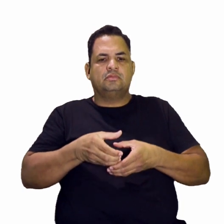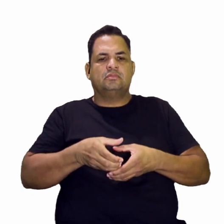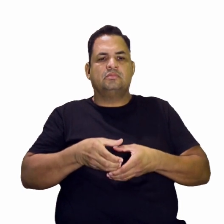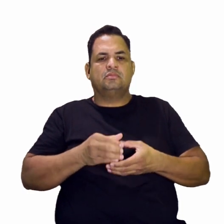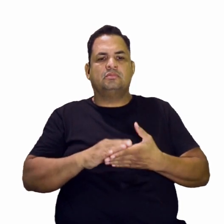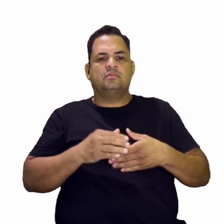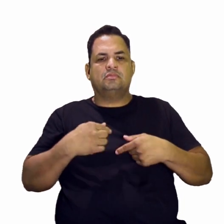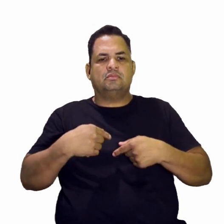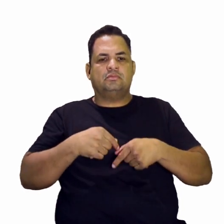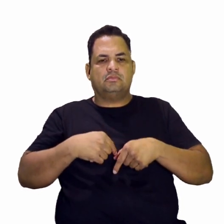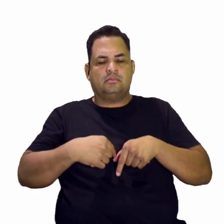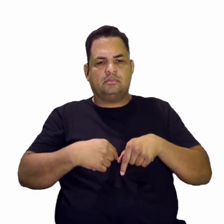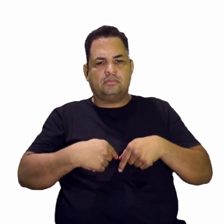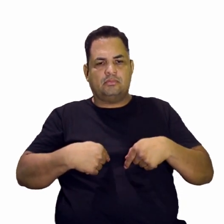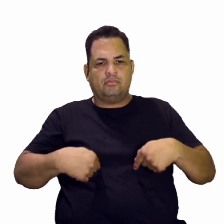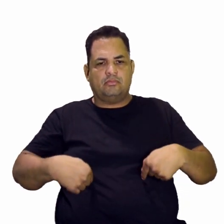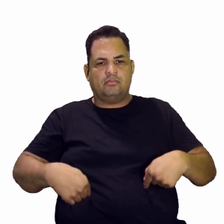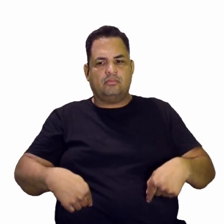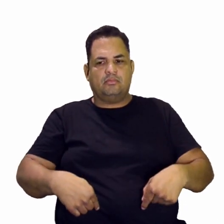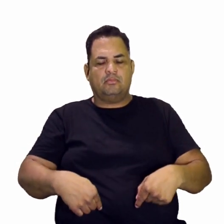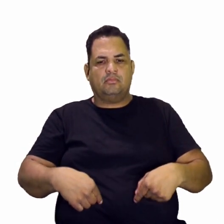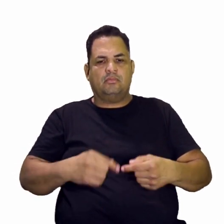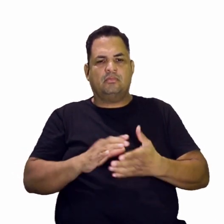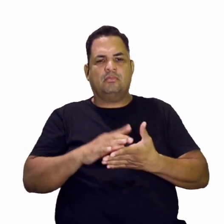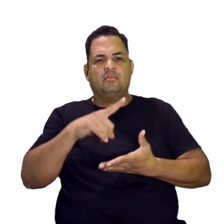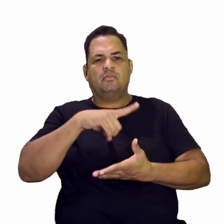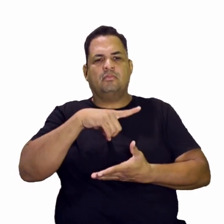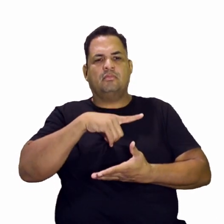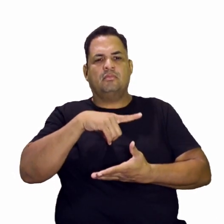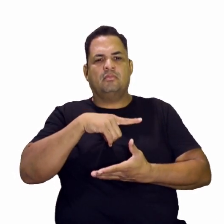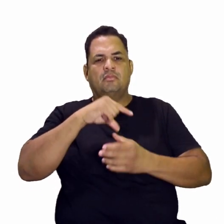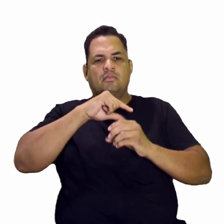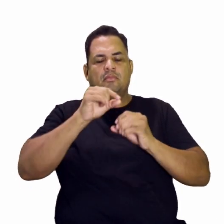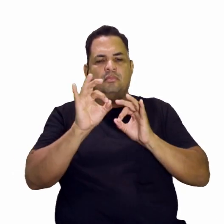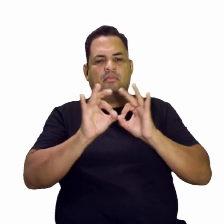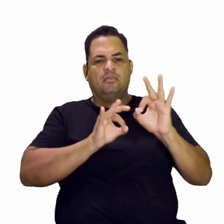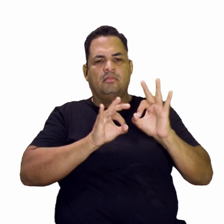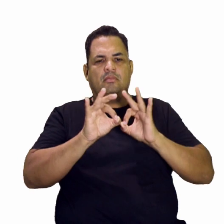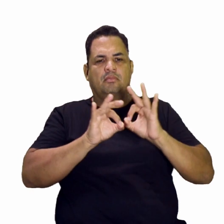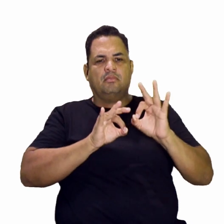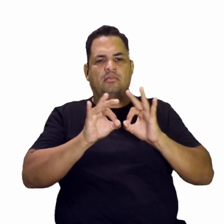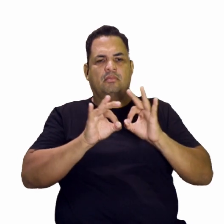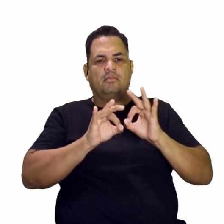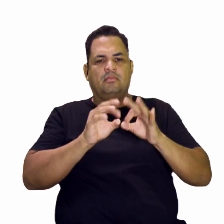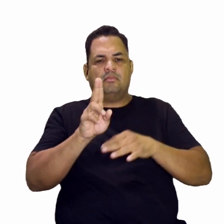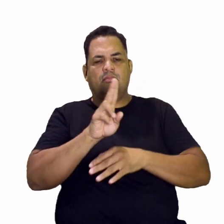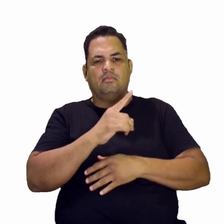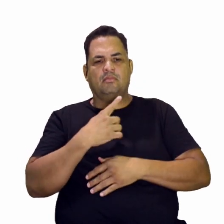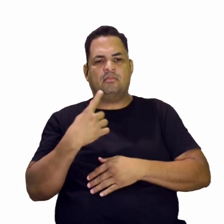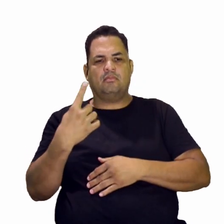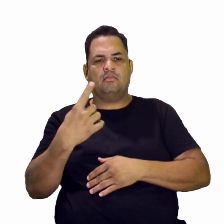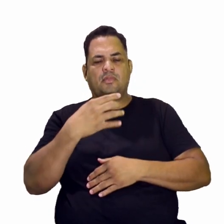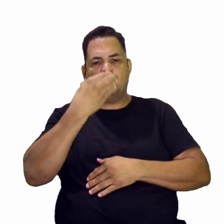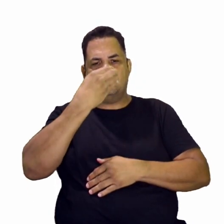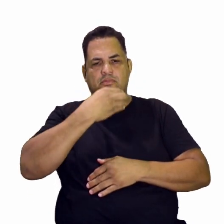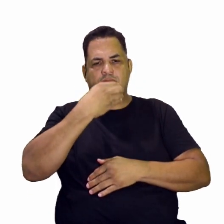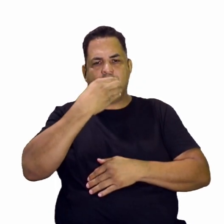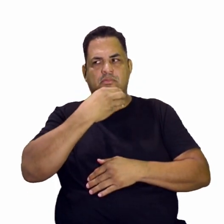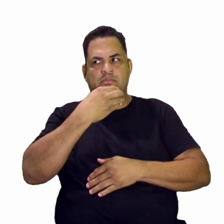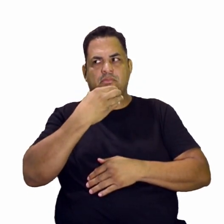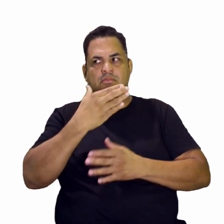O ovário, gente, ele é o que vai ser responsável pela formação dos nossos